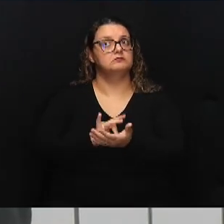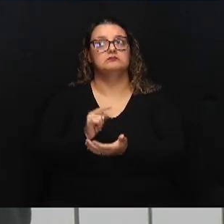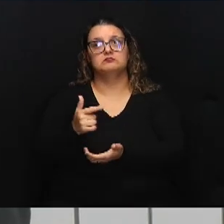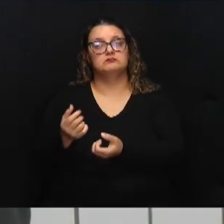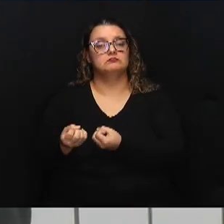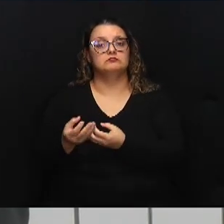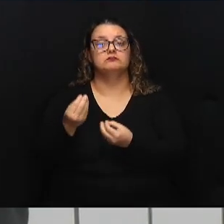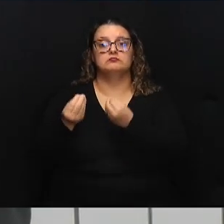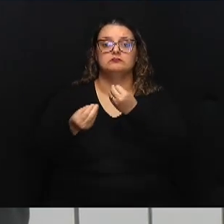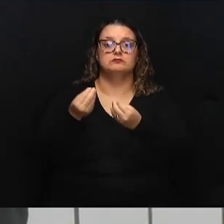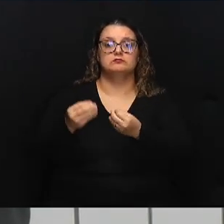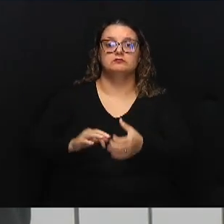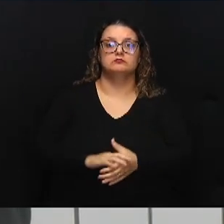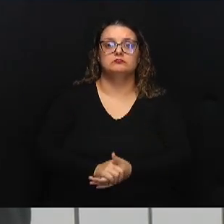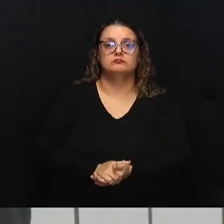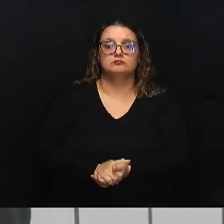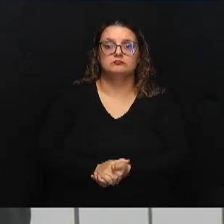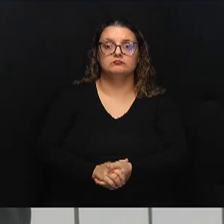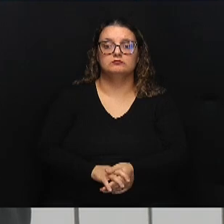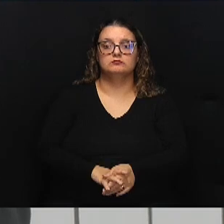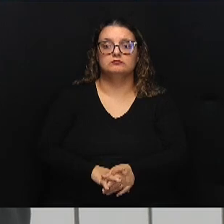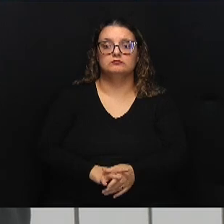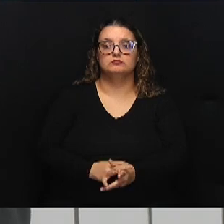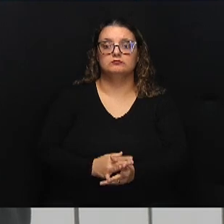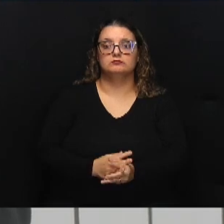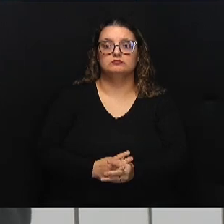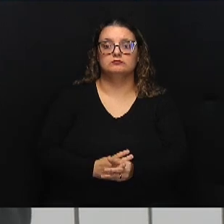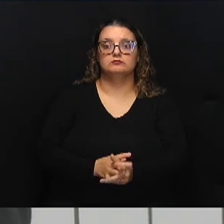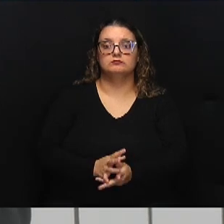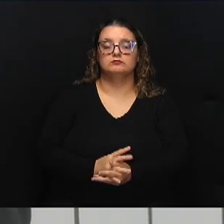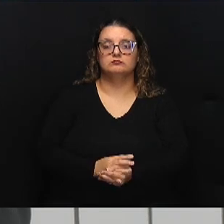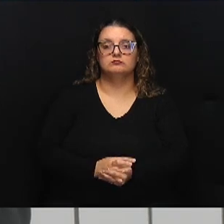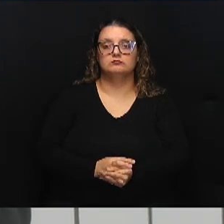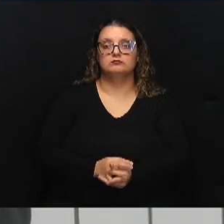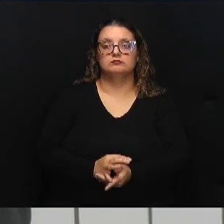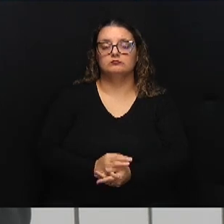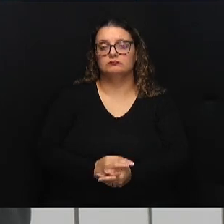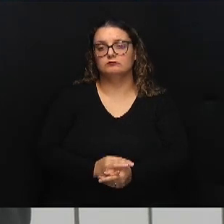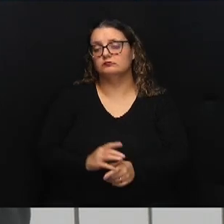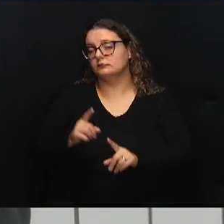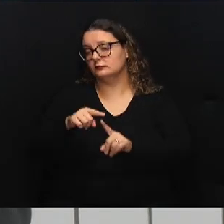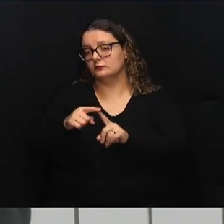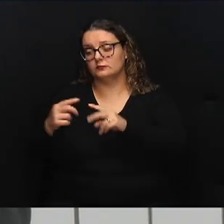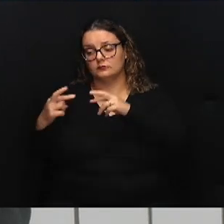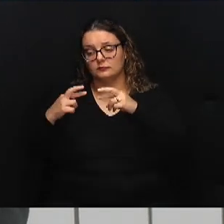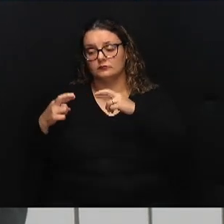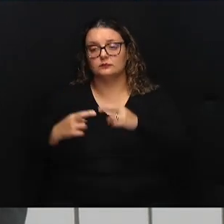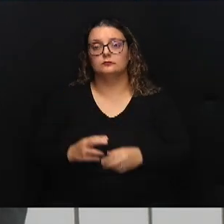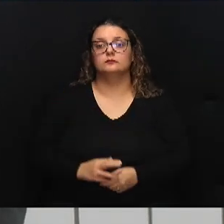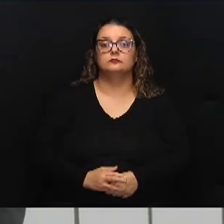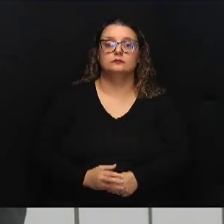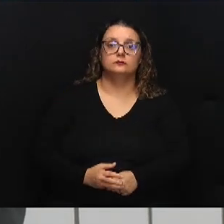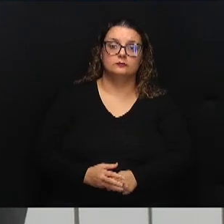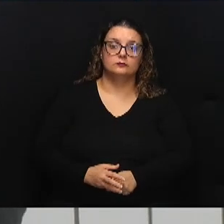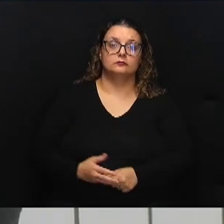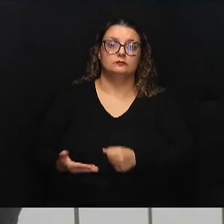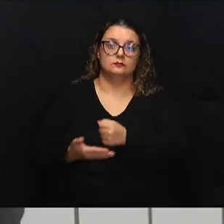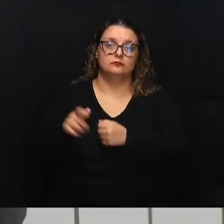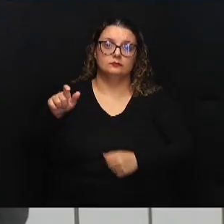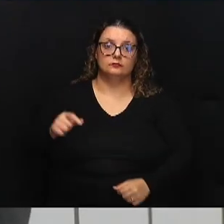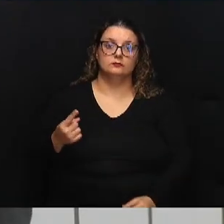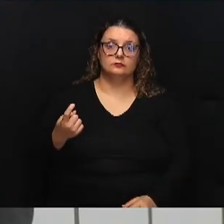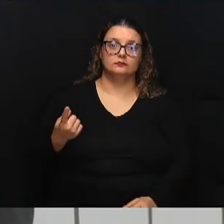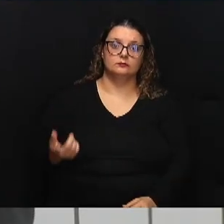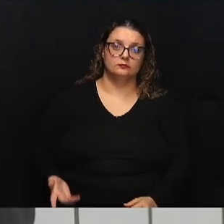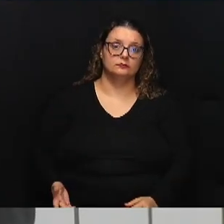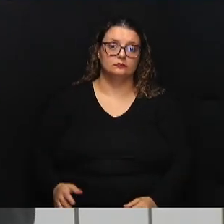é que pode ser esse tipo de fiscalização em cima de uma pessoa só. Né?